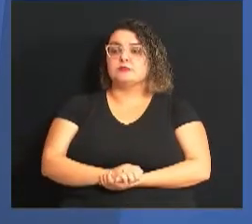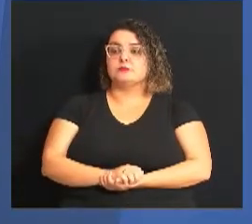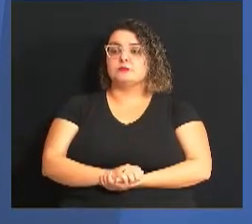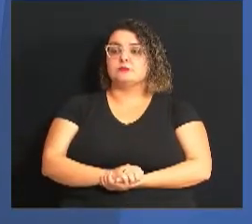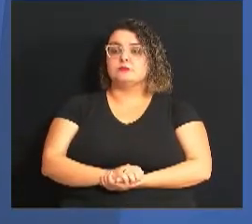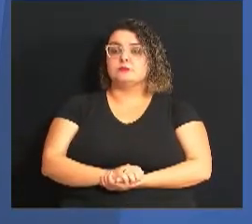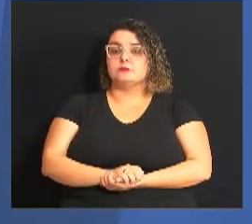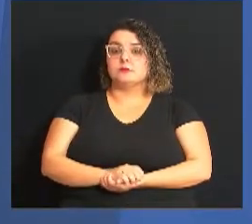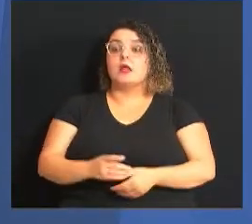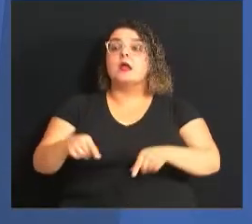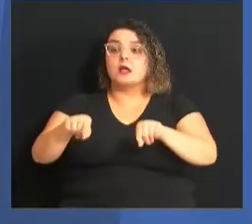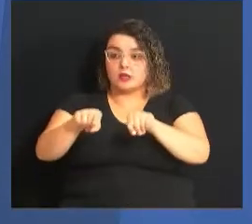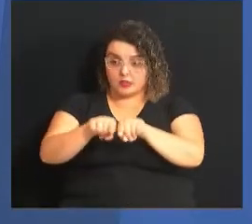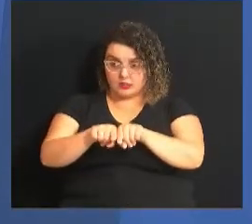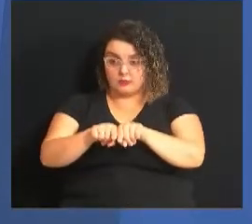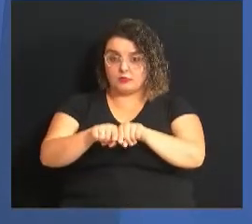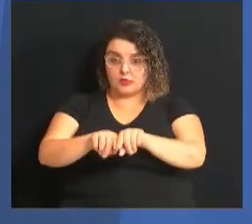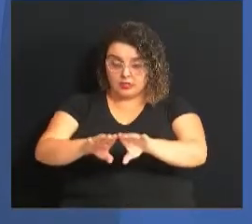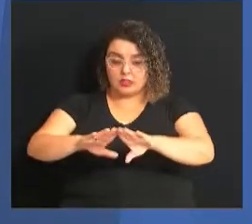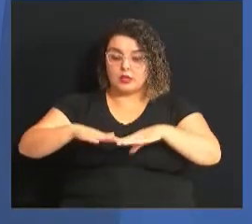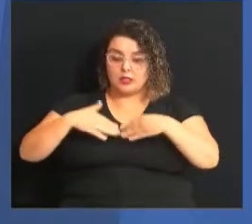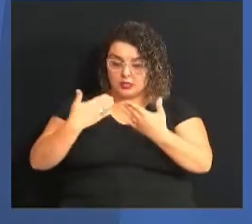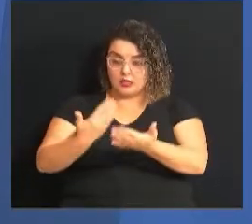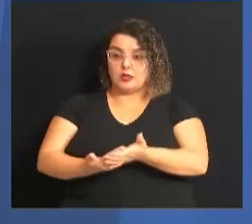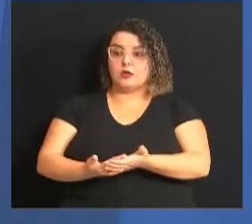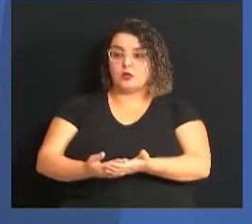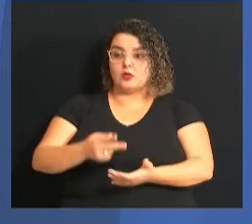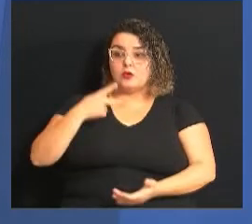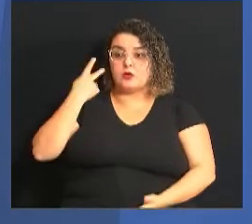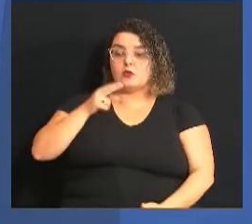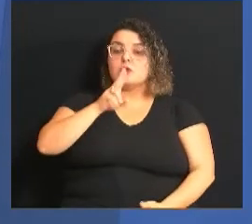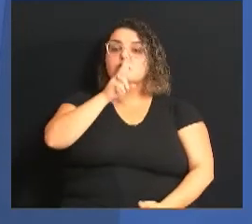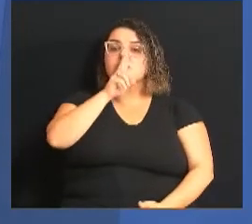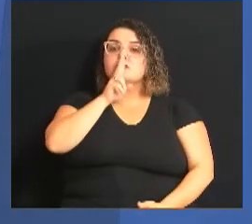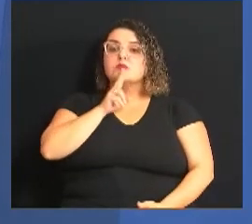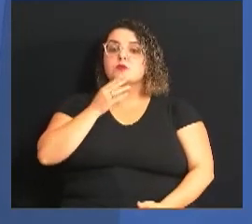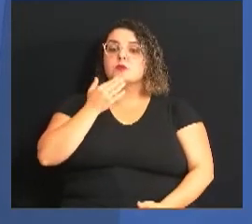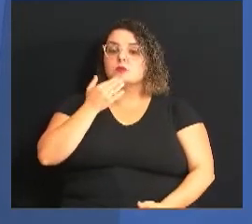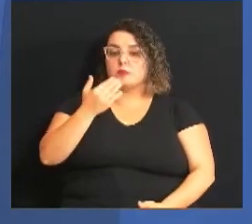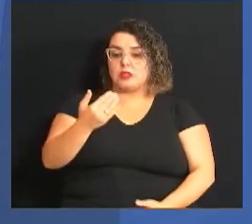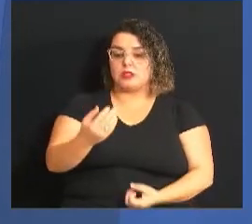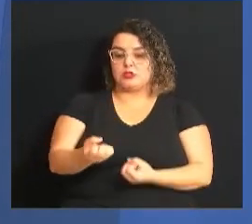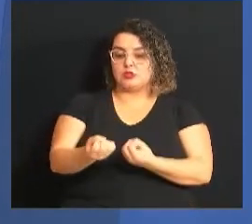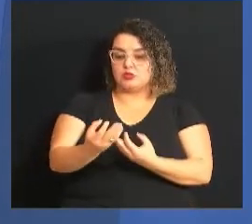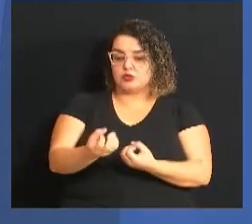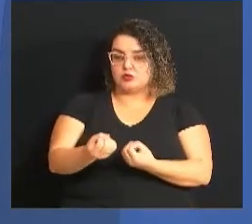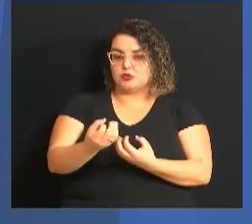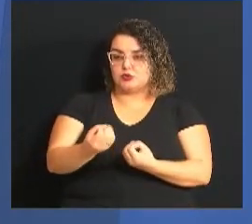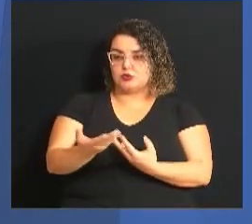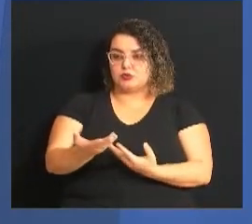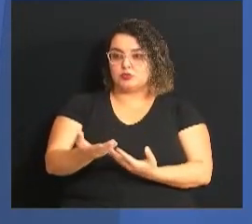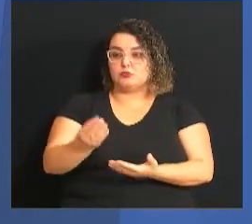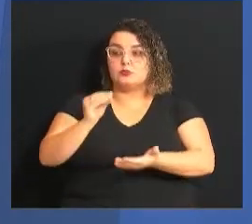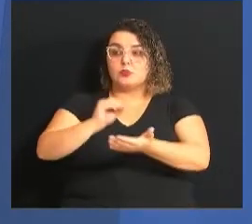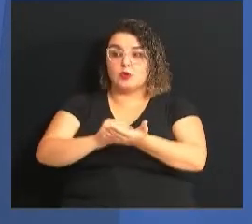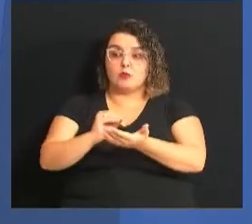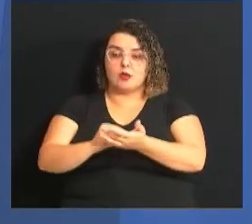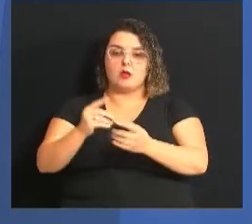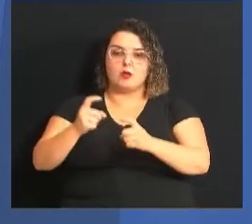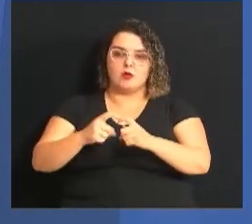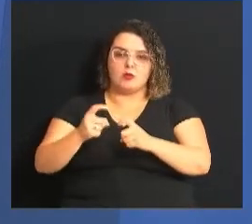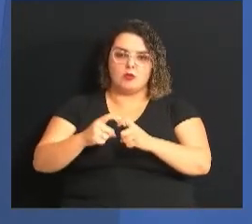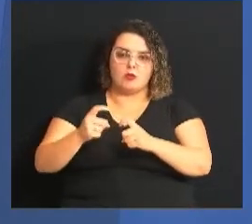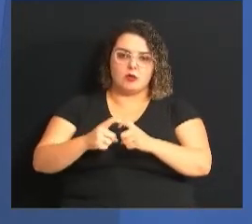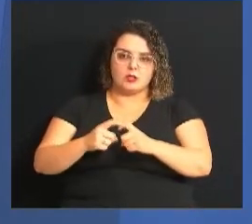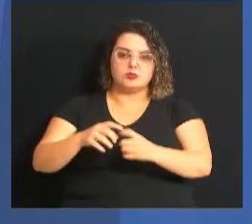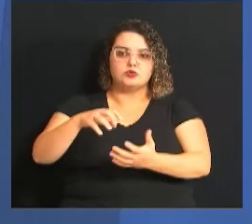E também, em requerimento, o vereador Nelson Osseri pede informações sobre a falta de médicos no centro